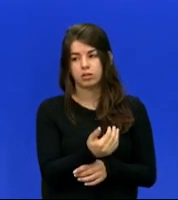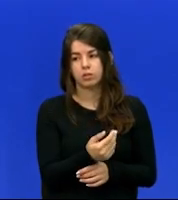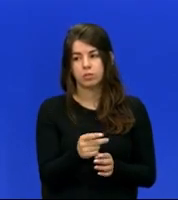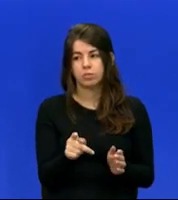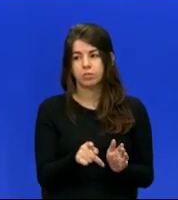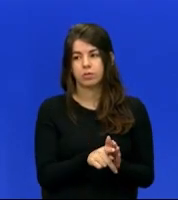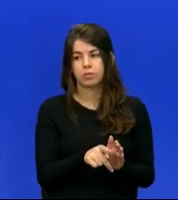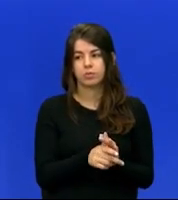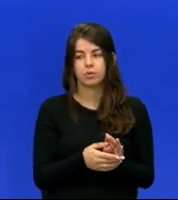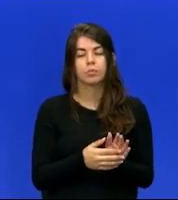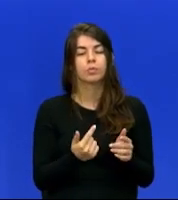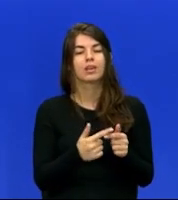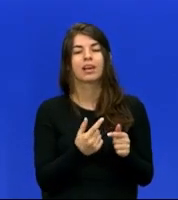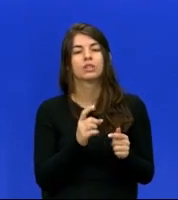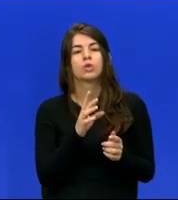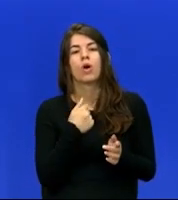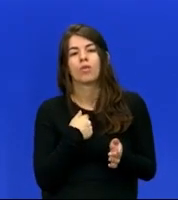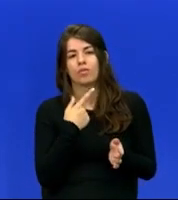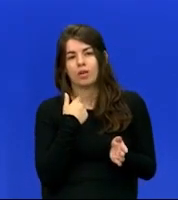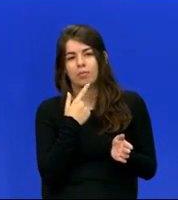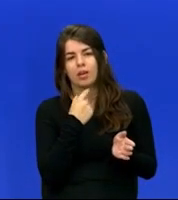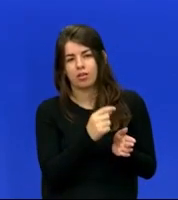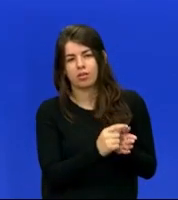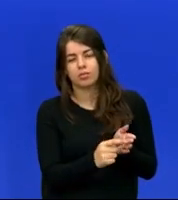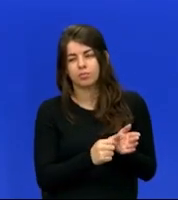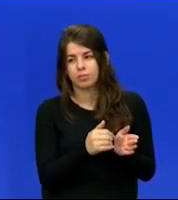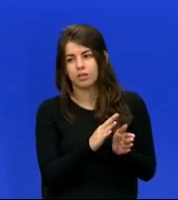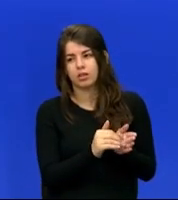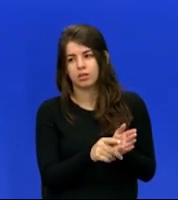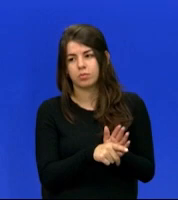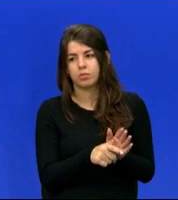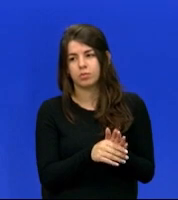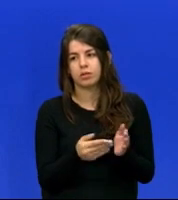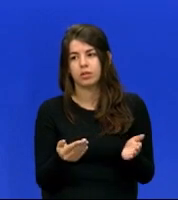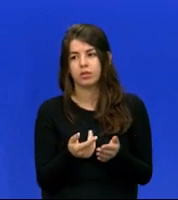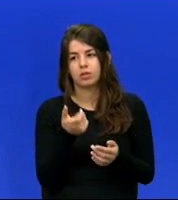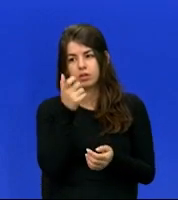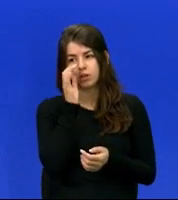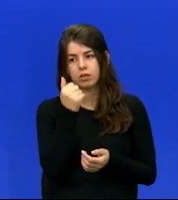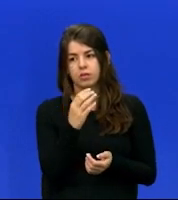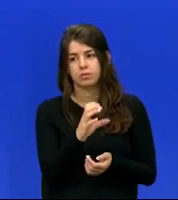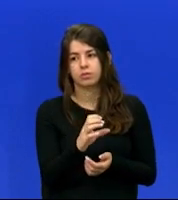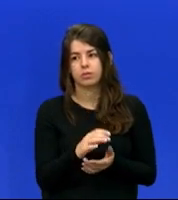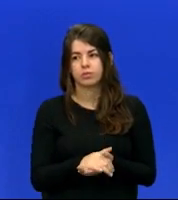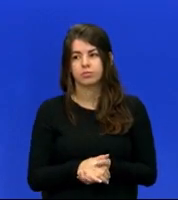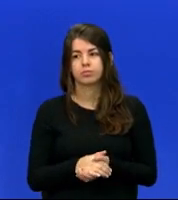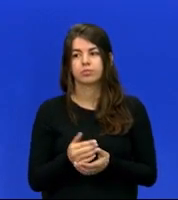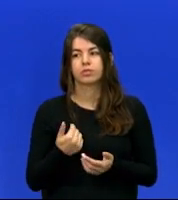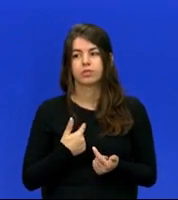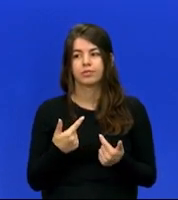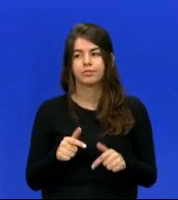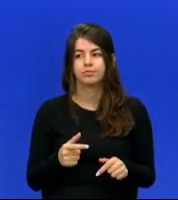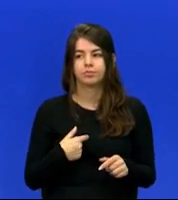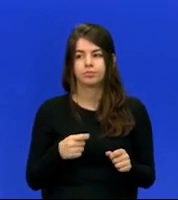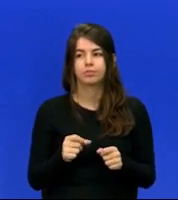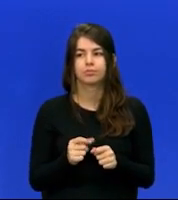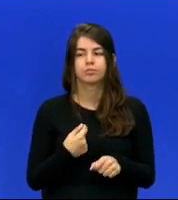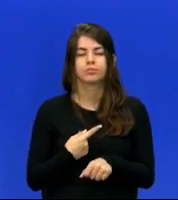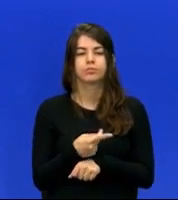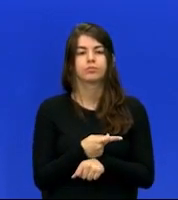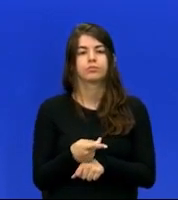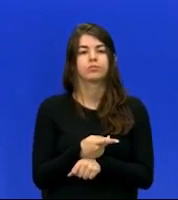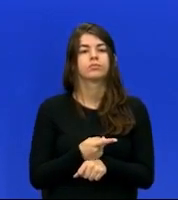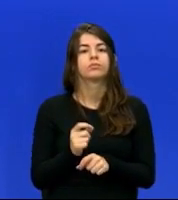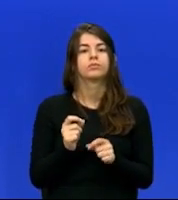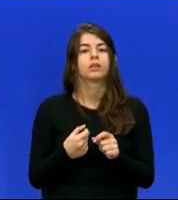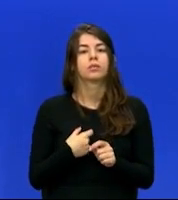que refere-se à minha área. E no caso do C, novamente, ele procura o que?